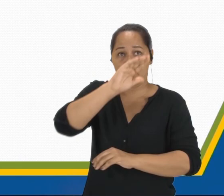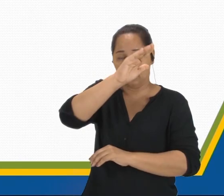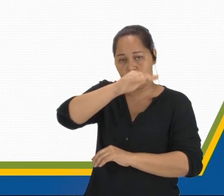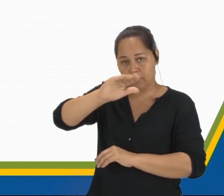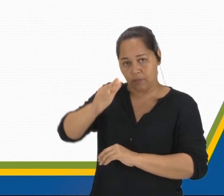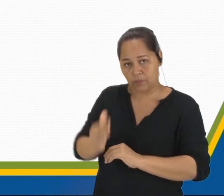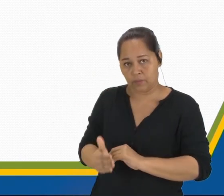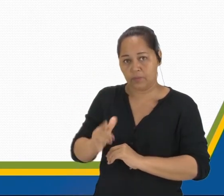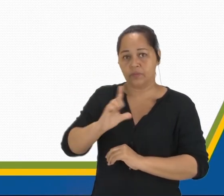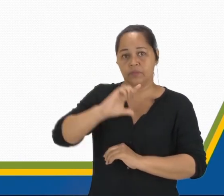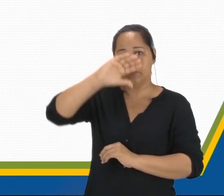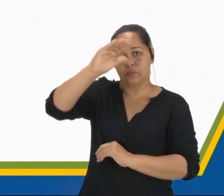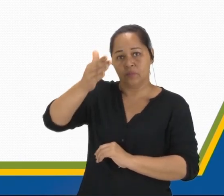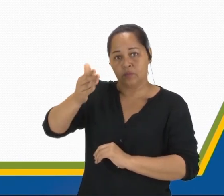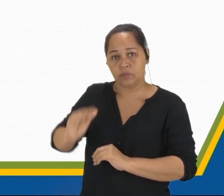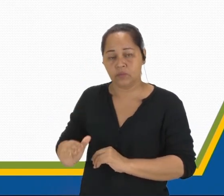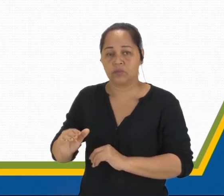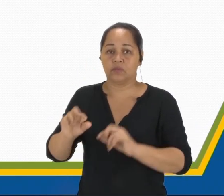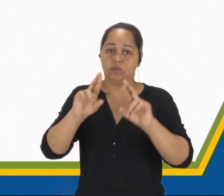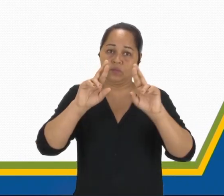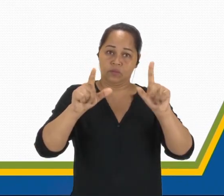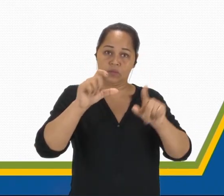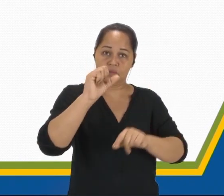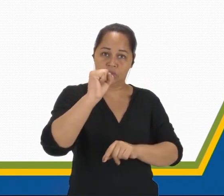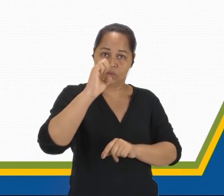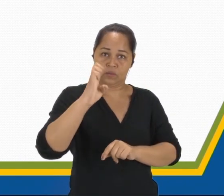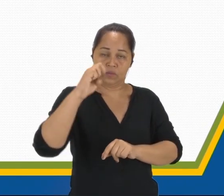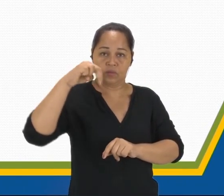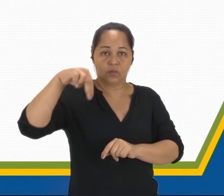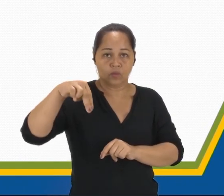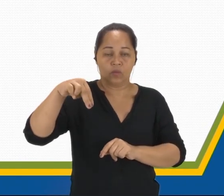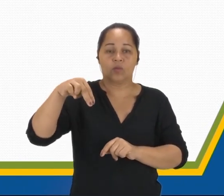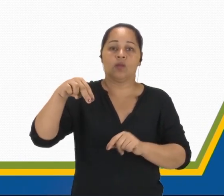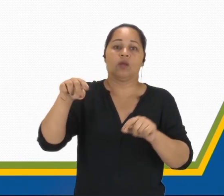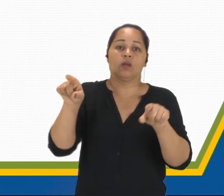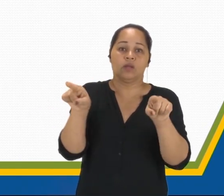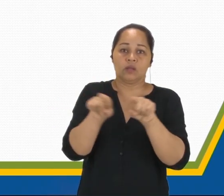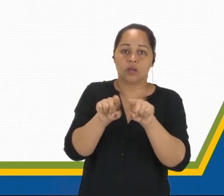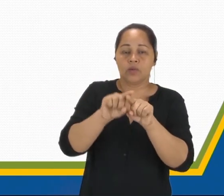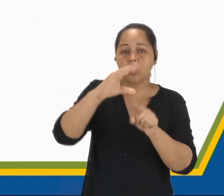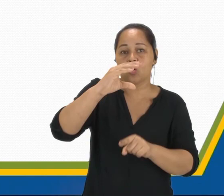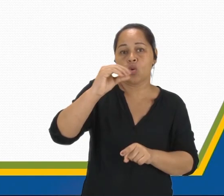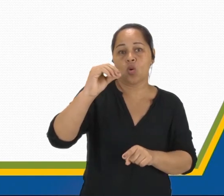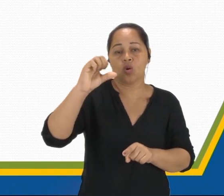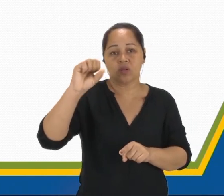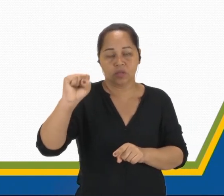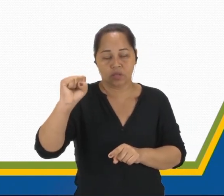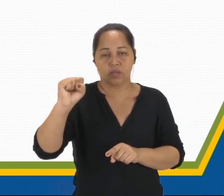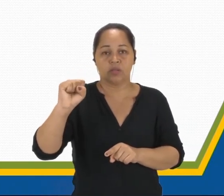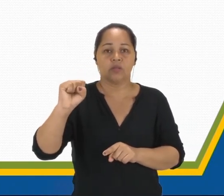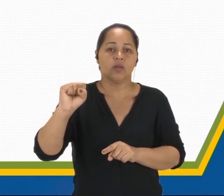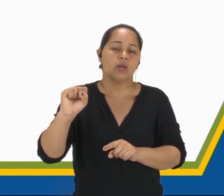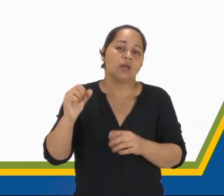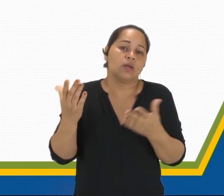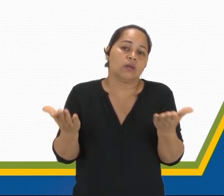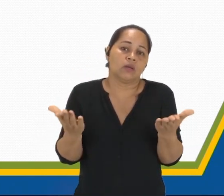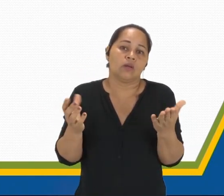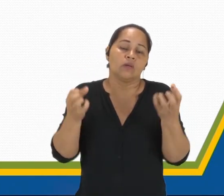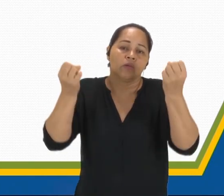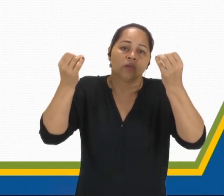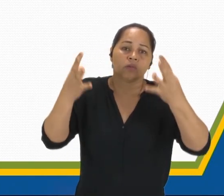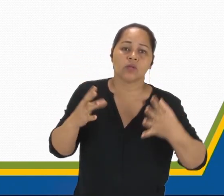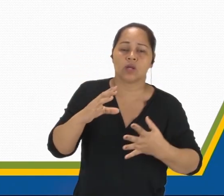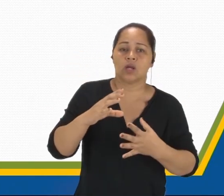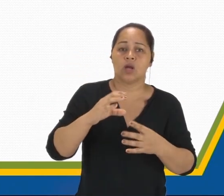Então, isso quer dizer o seguinte, se dermos uma volta no ciclo, que vai de 0 a 2π, ela vai ter esse comportamento e aí vai. Então, ela vai fazer isso